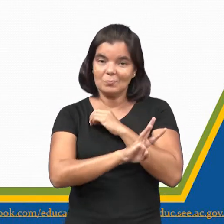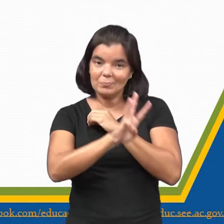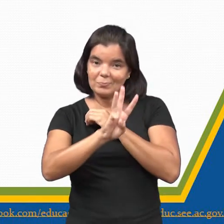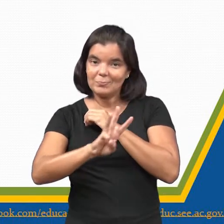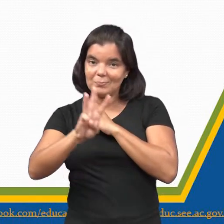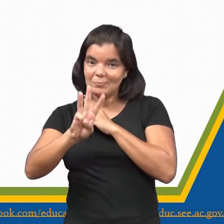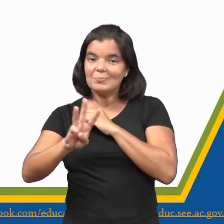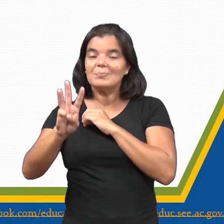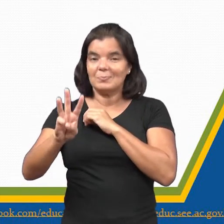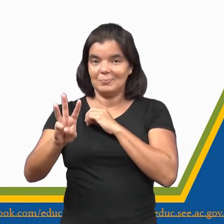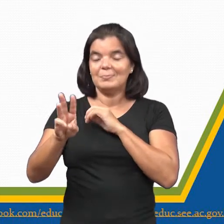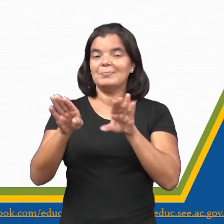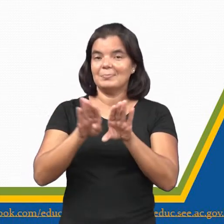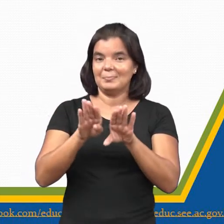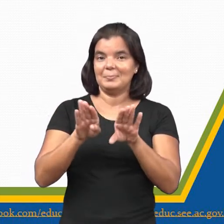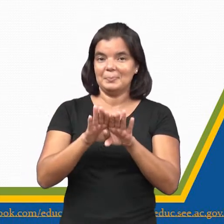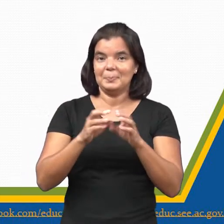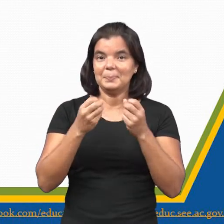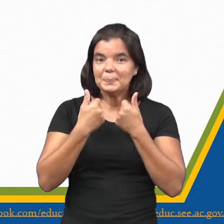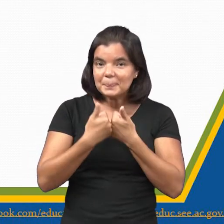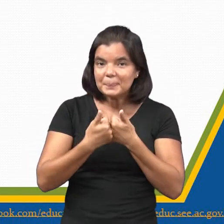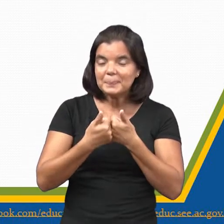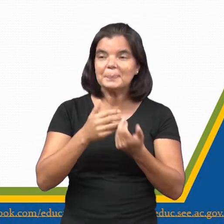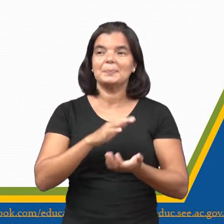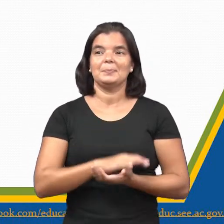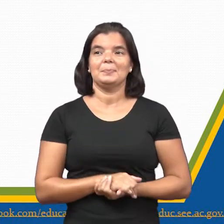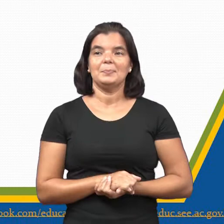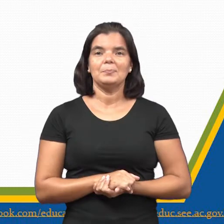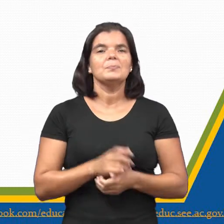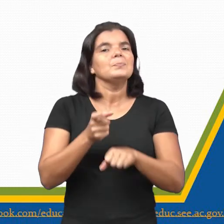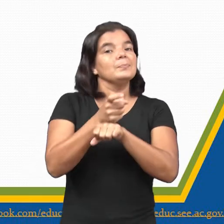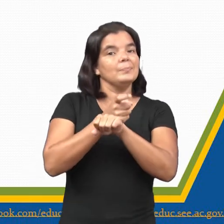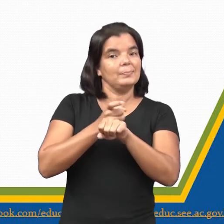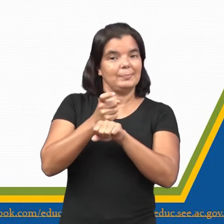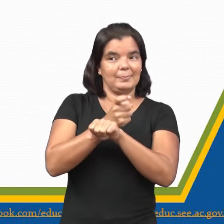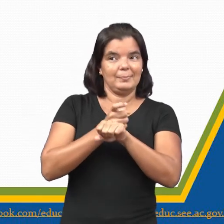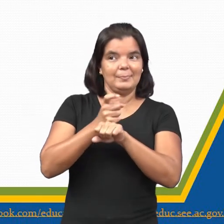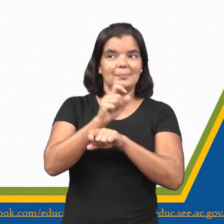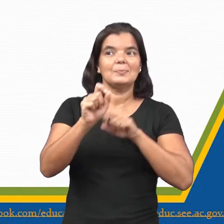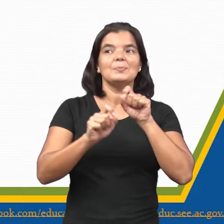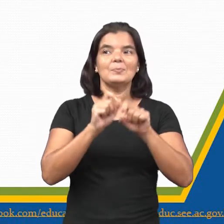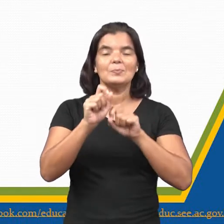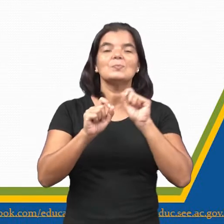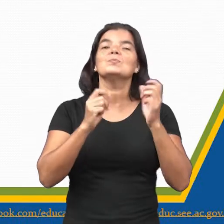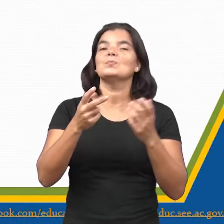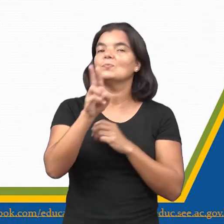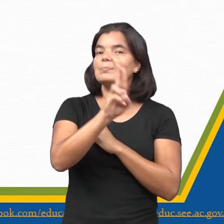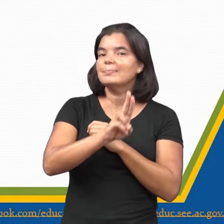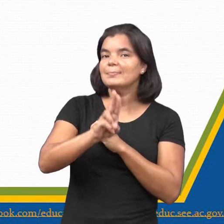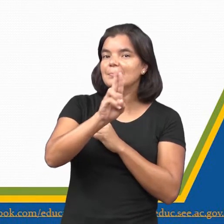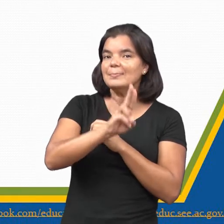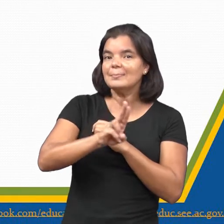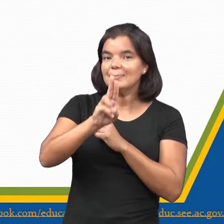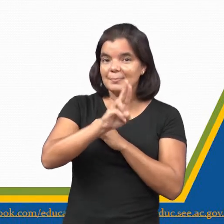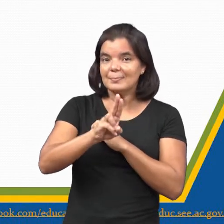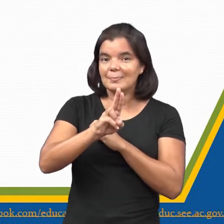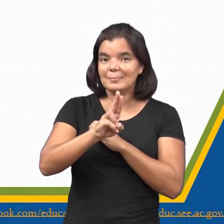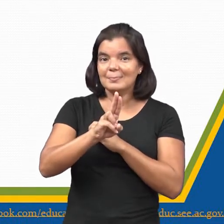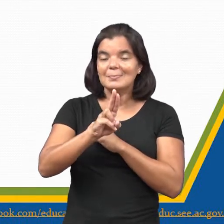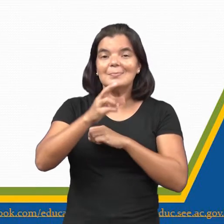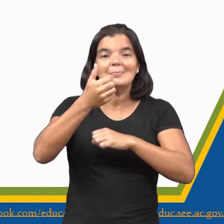para vocês nesse endereço eletrônico, tá ok? O adjetivo é o verbete que nós utilizamos